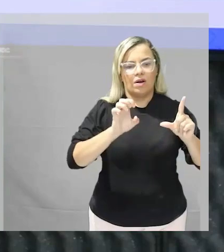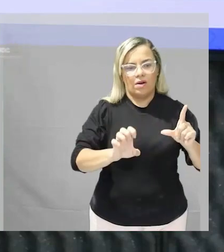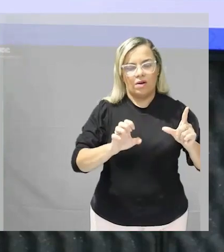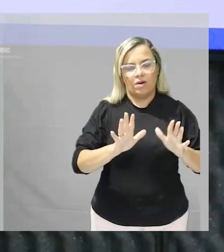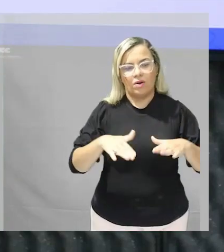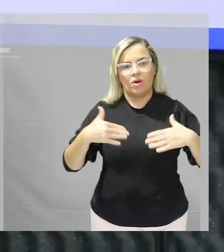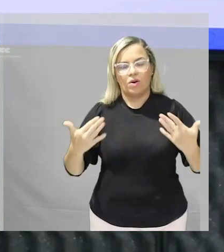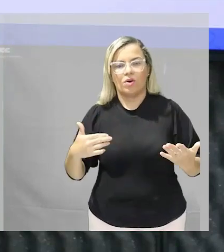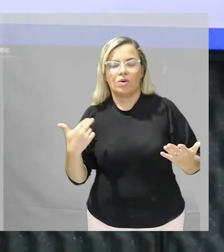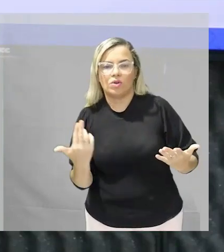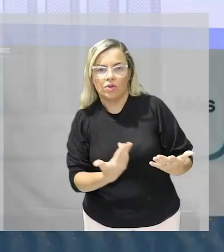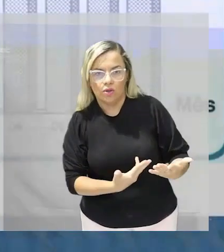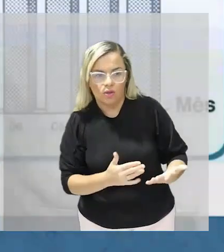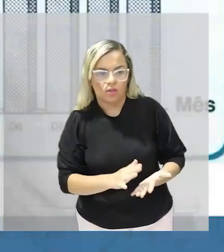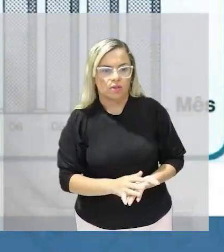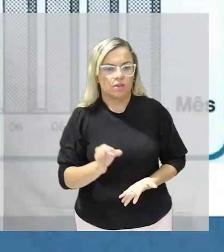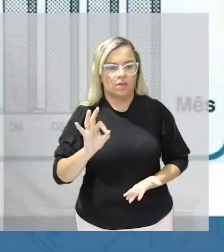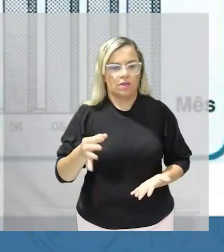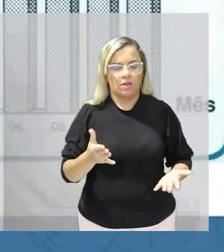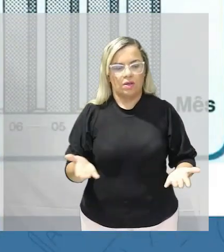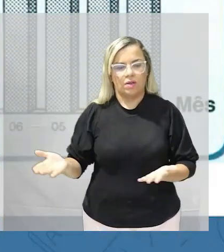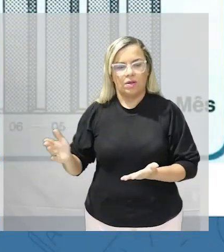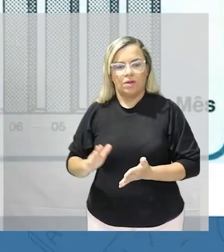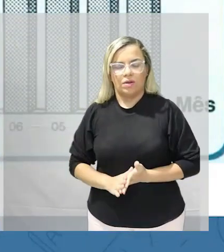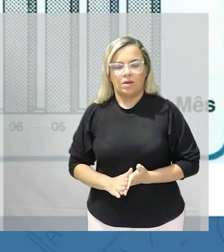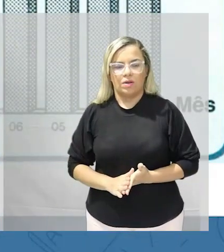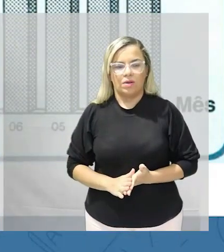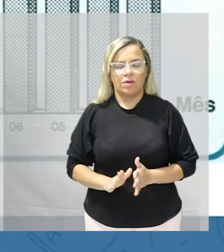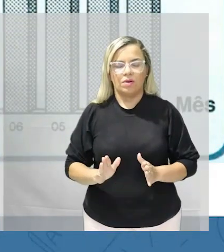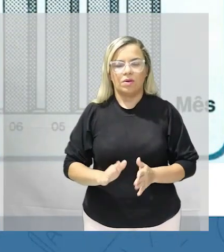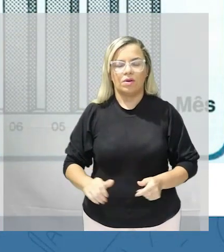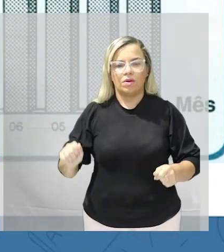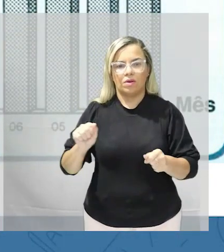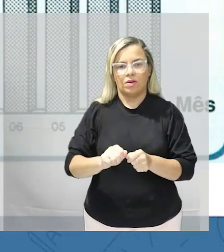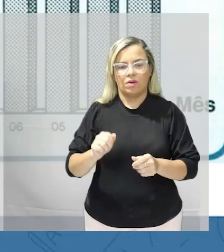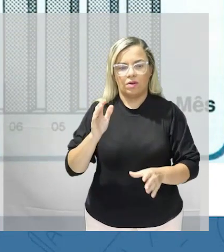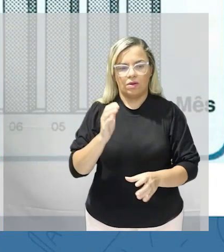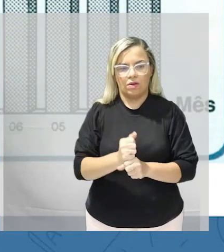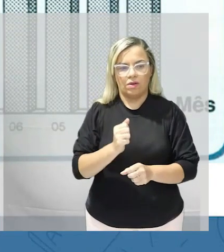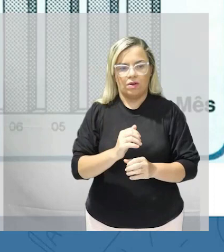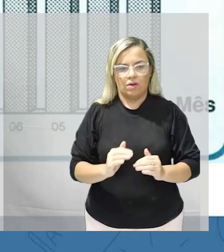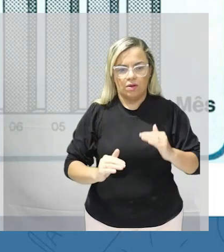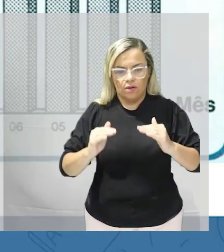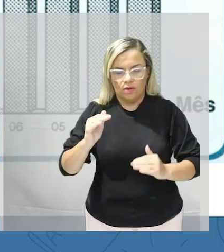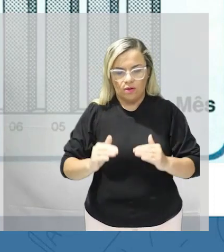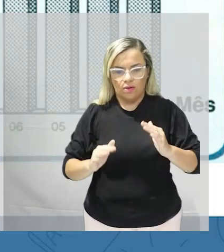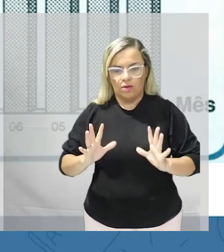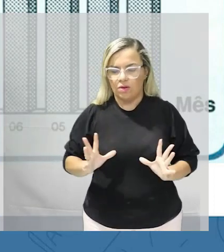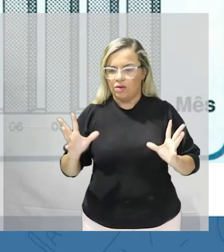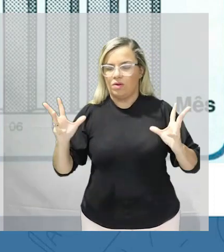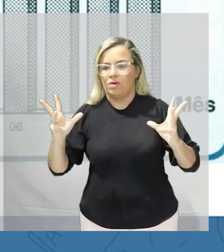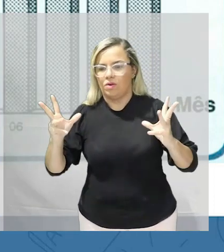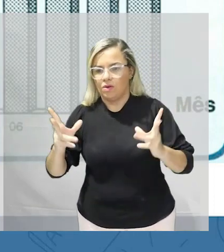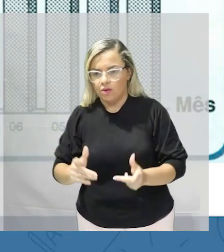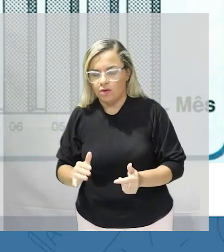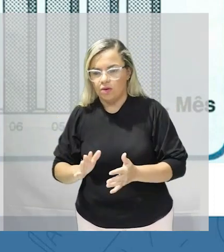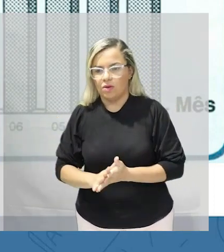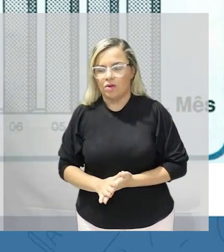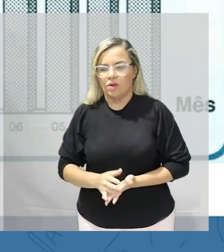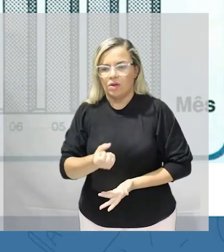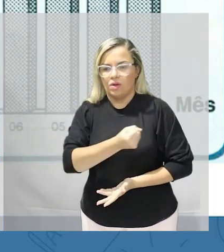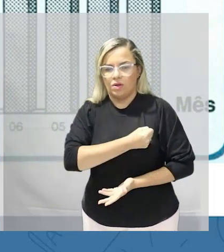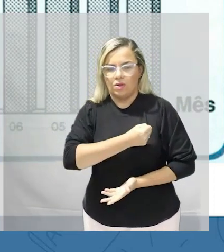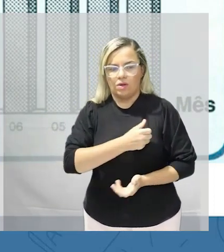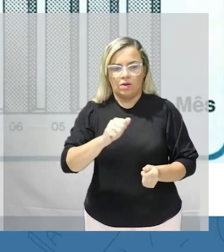nosso gabarito e de fato é né Basta fazer o cálculo dessa média vou pegar todos esses valores